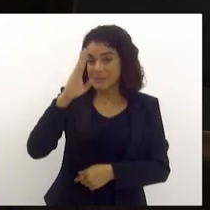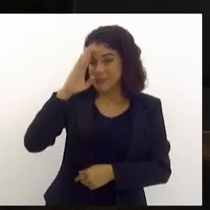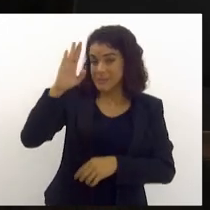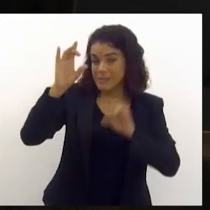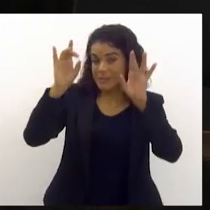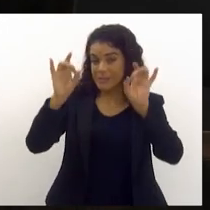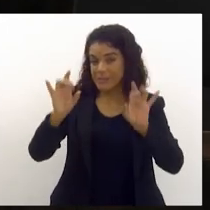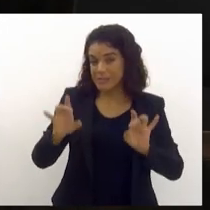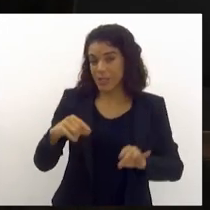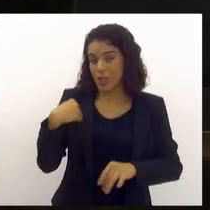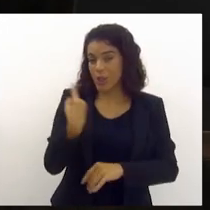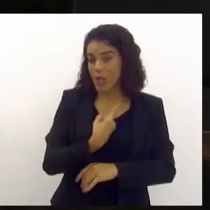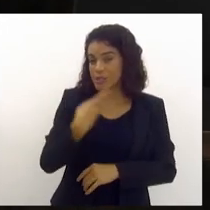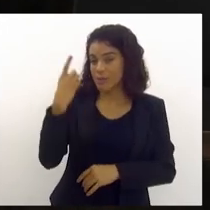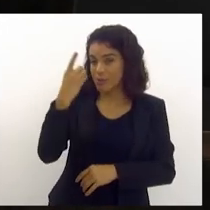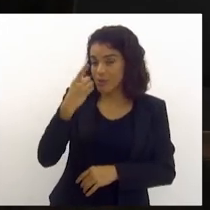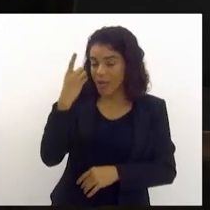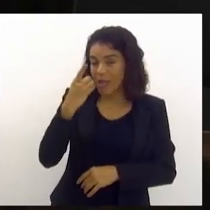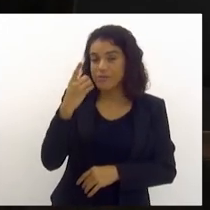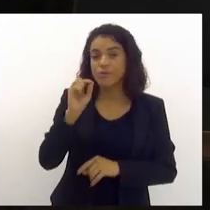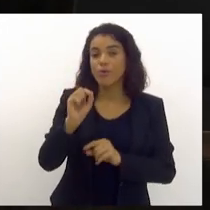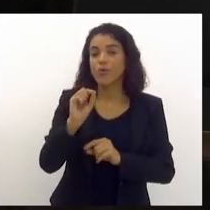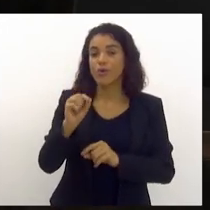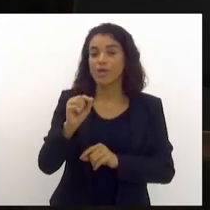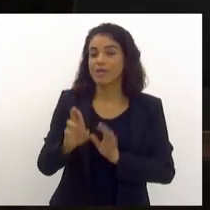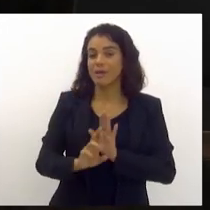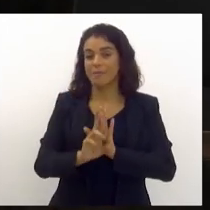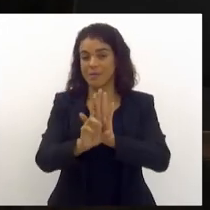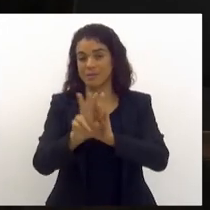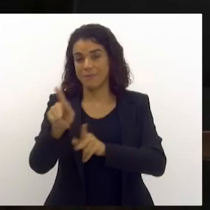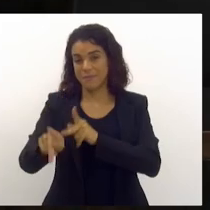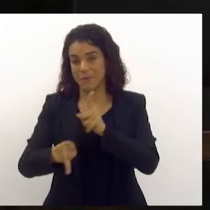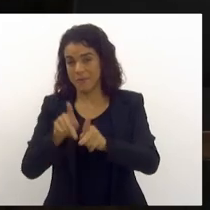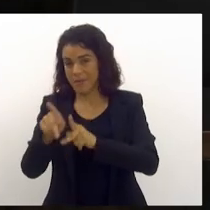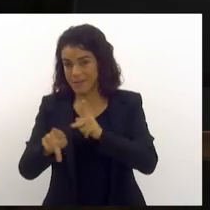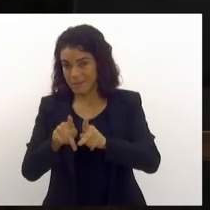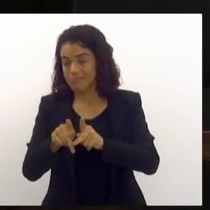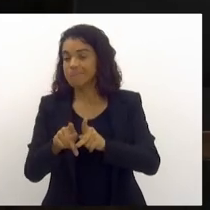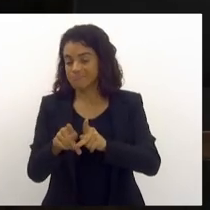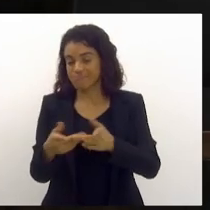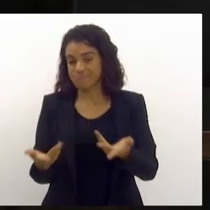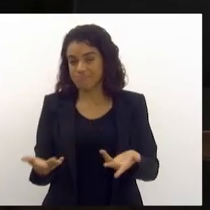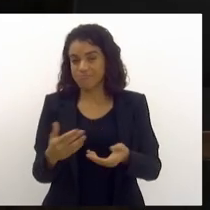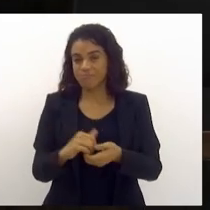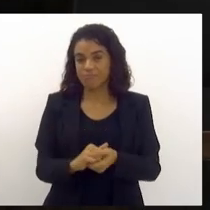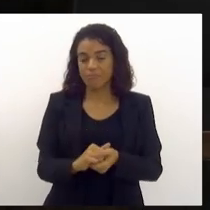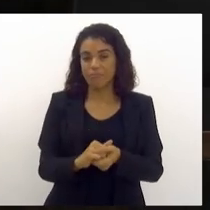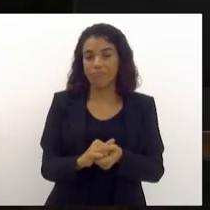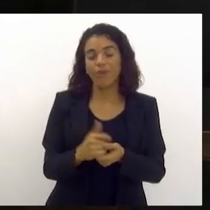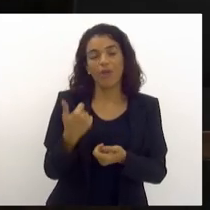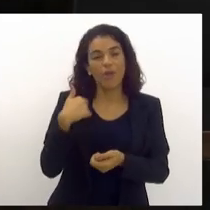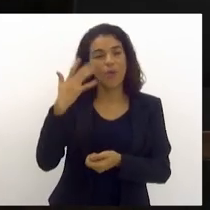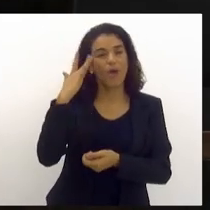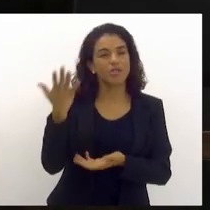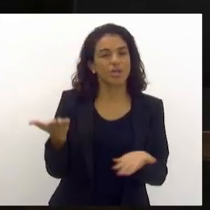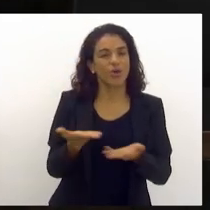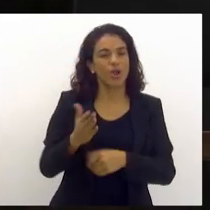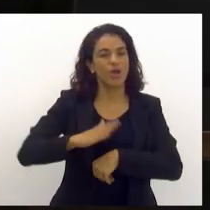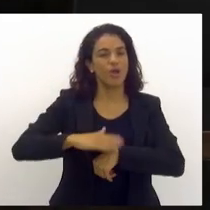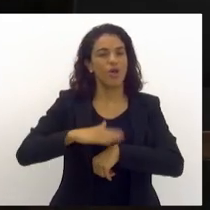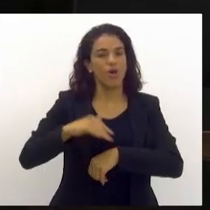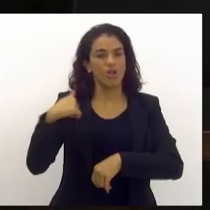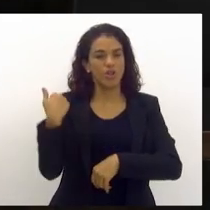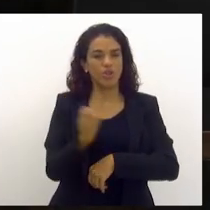nós parlamentares que somos a ponta do povo, né, que aqui os representamos. Então, assim, eu acho que é hora de nos unirmos,